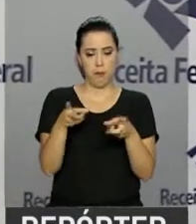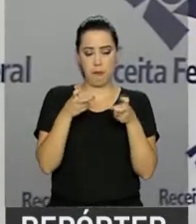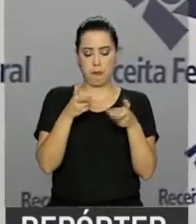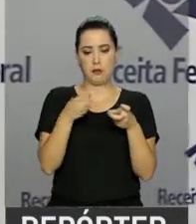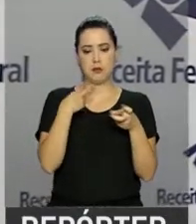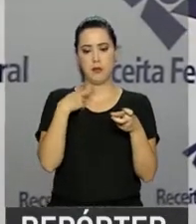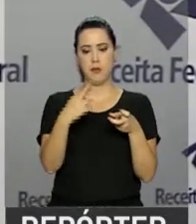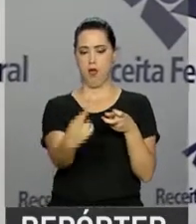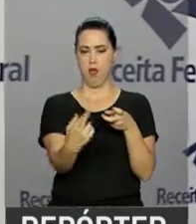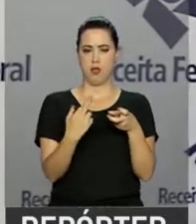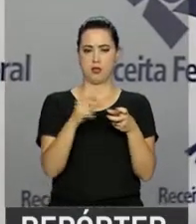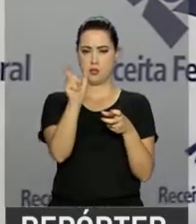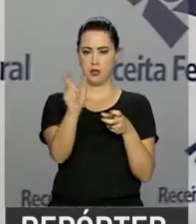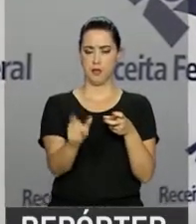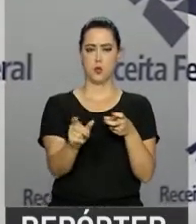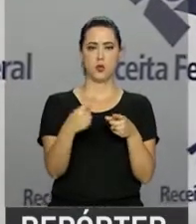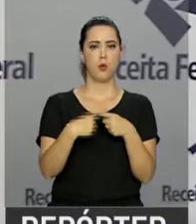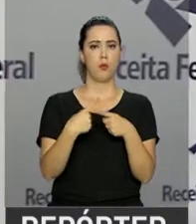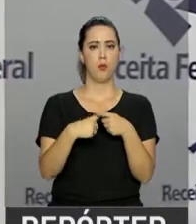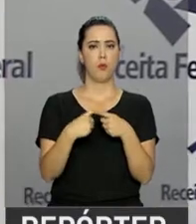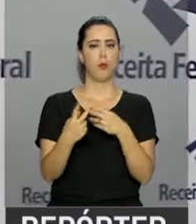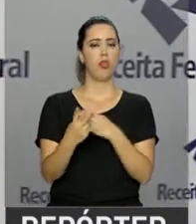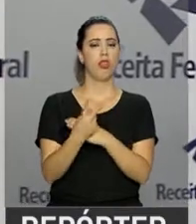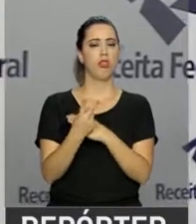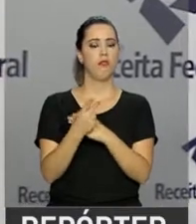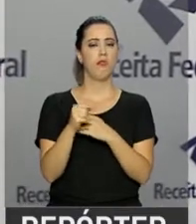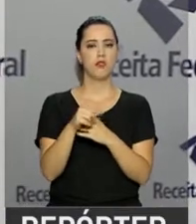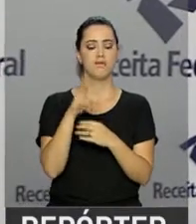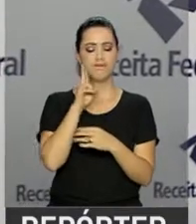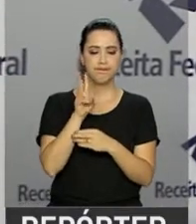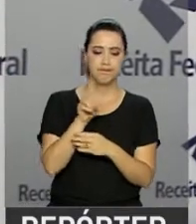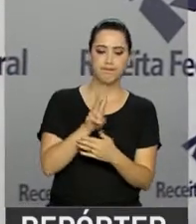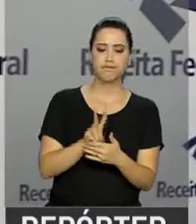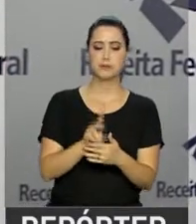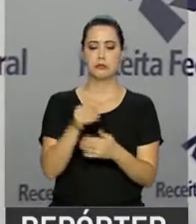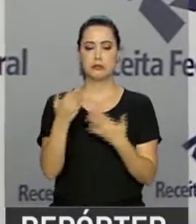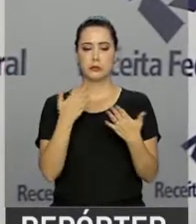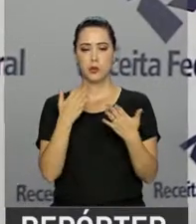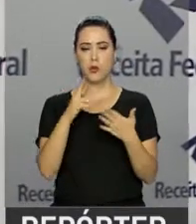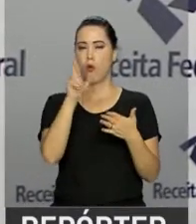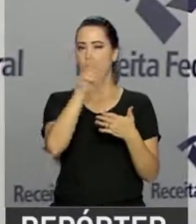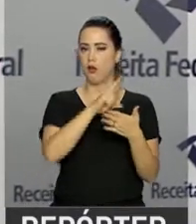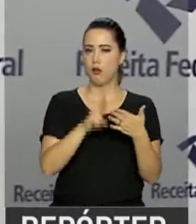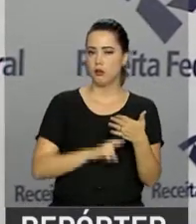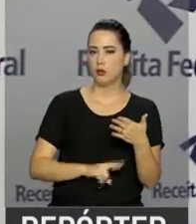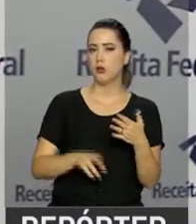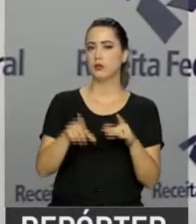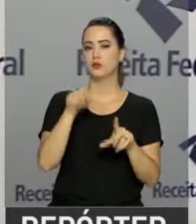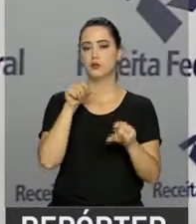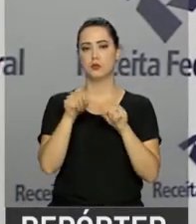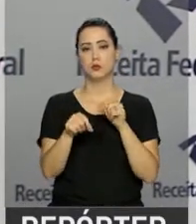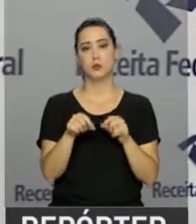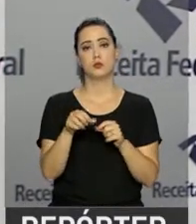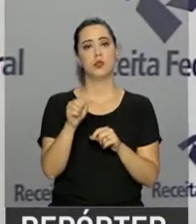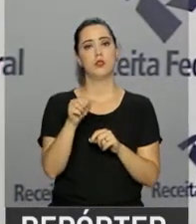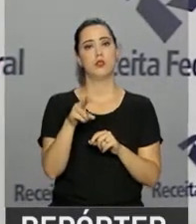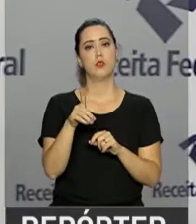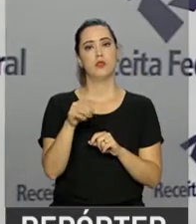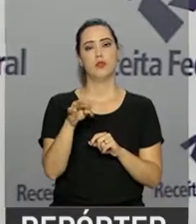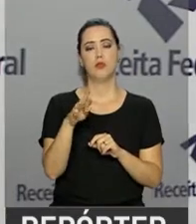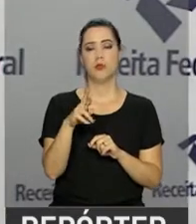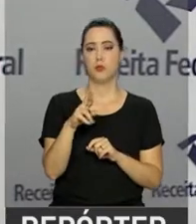legações o que o contribuinte está chegando na sua defesa ele consegue fazer o relatório da decisão do auditor fiscal e